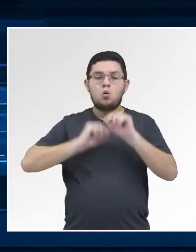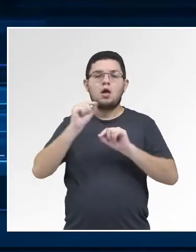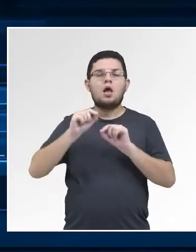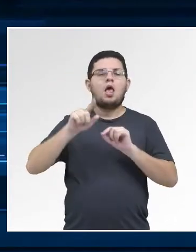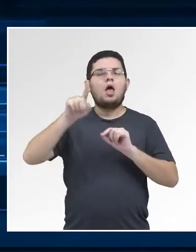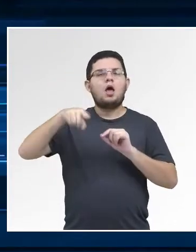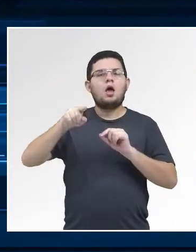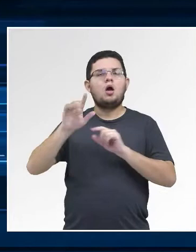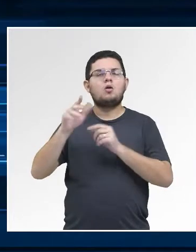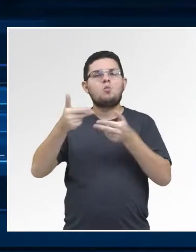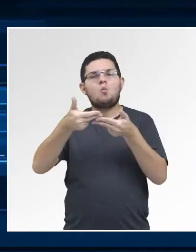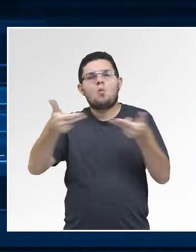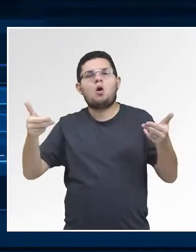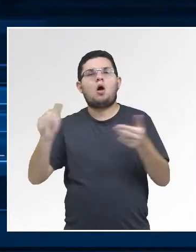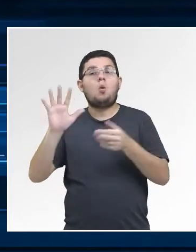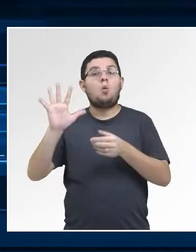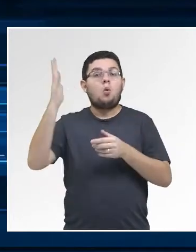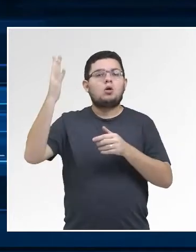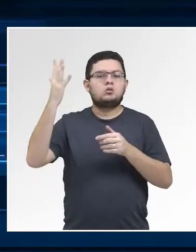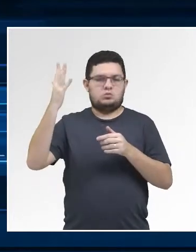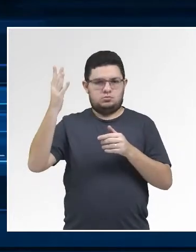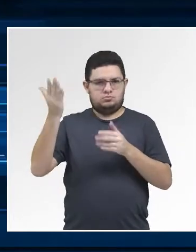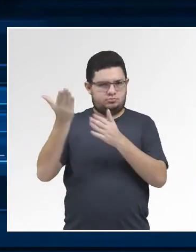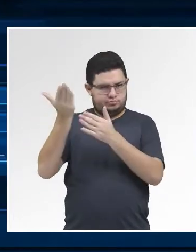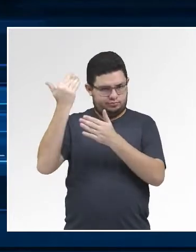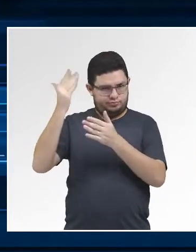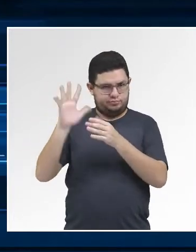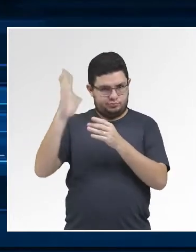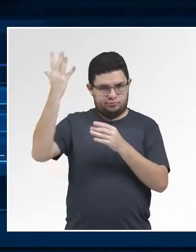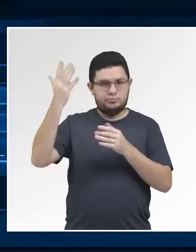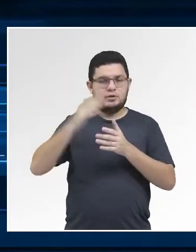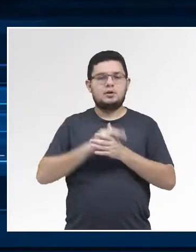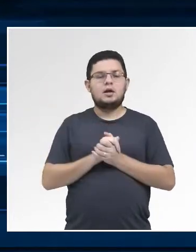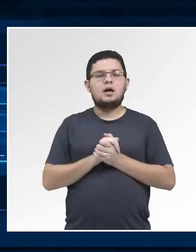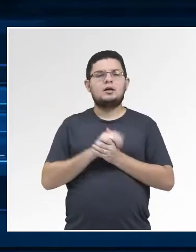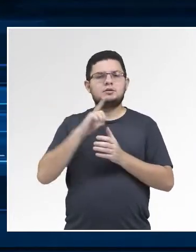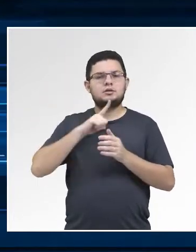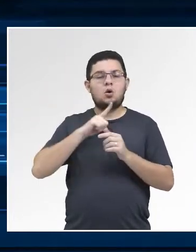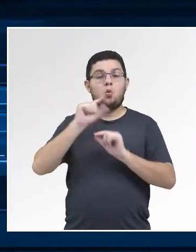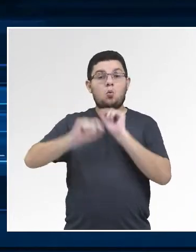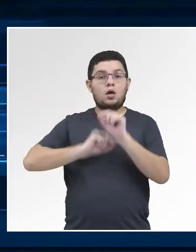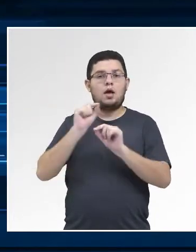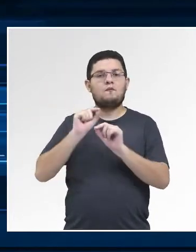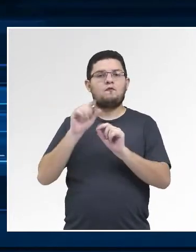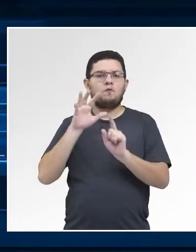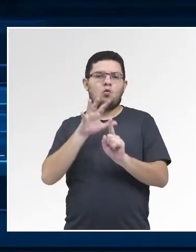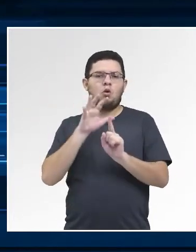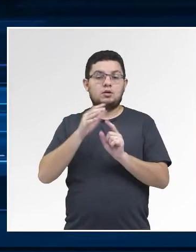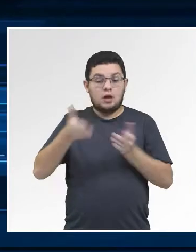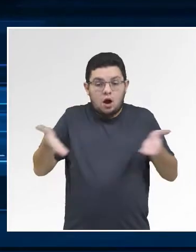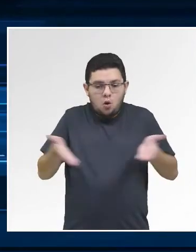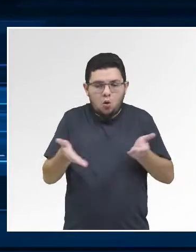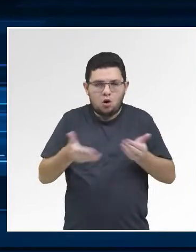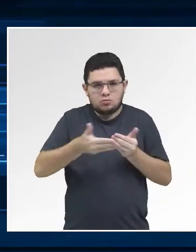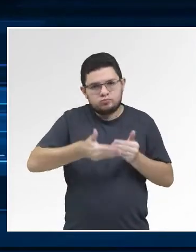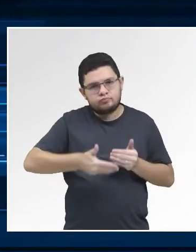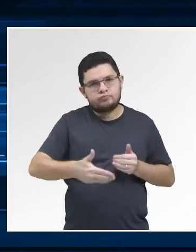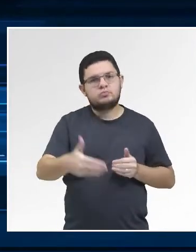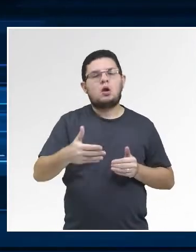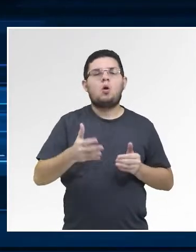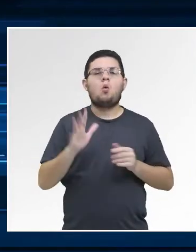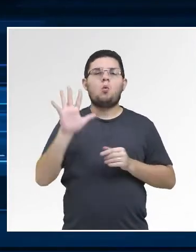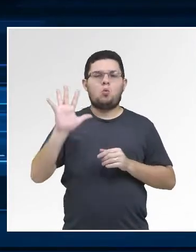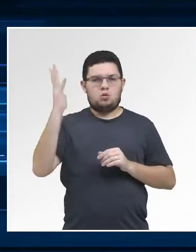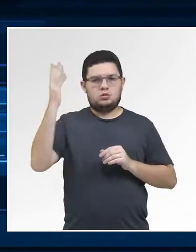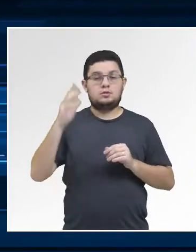né? Algo que aconteceu e que tem uma certa influência no presente também, tá? Ele fala do passado, mas